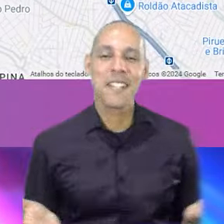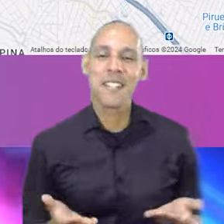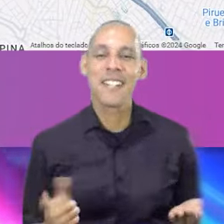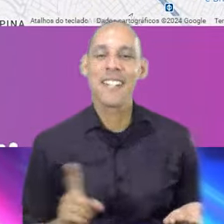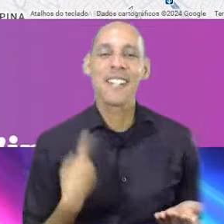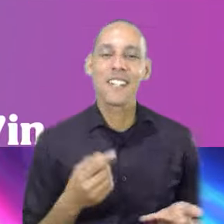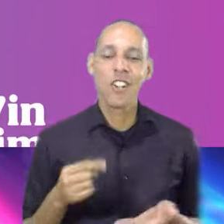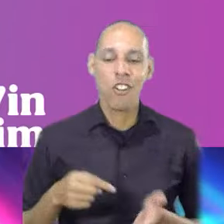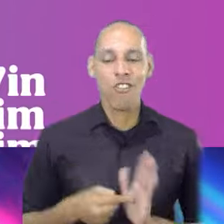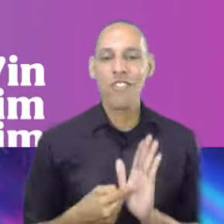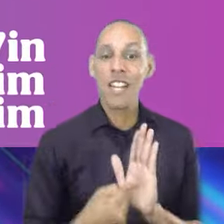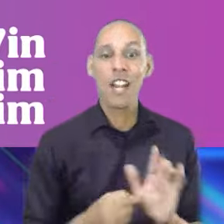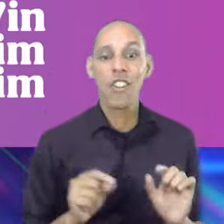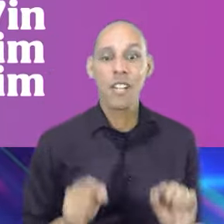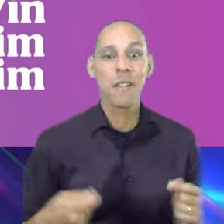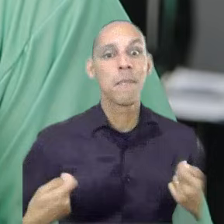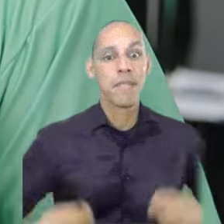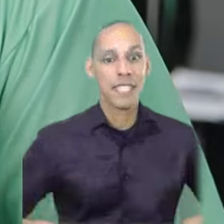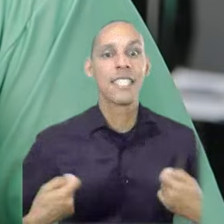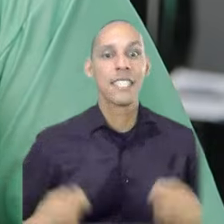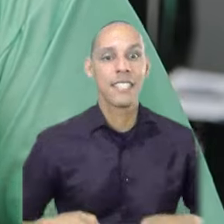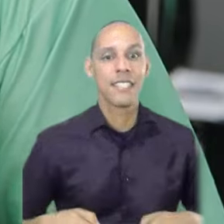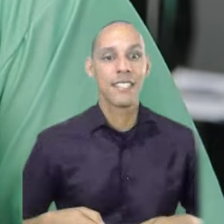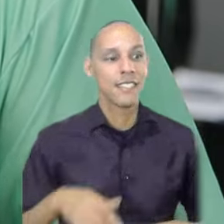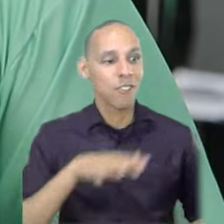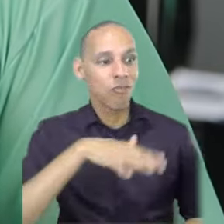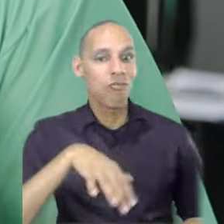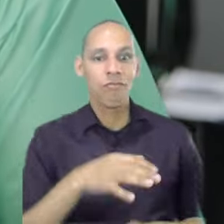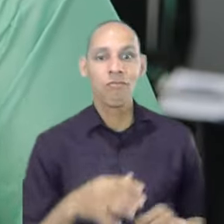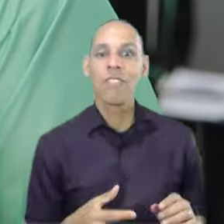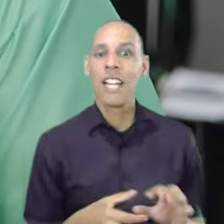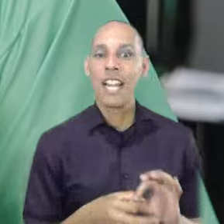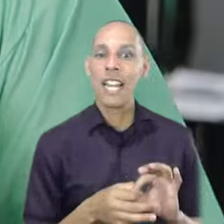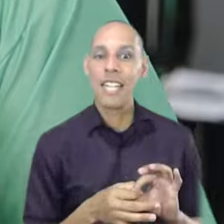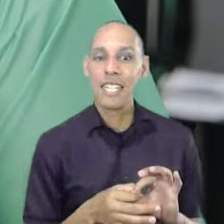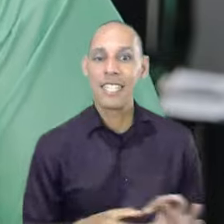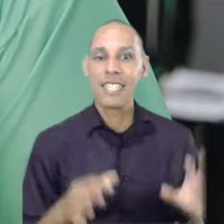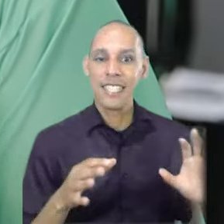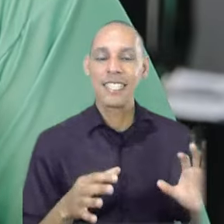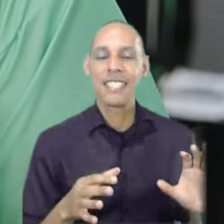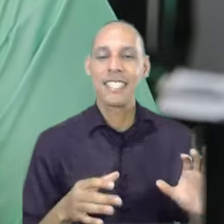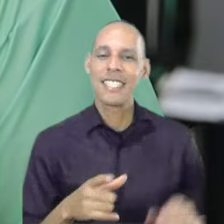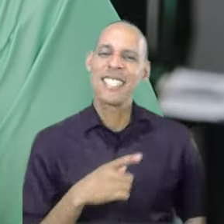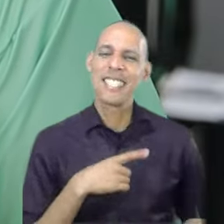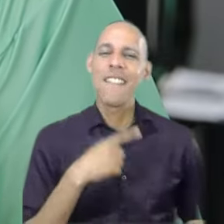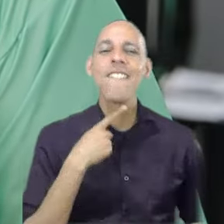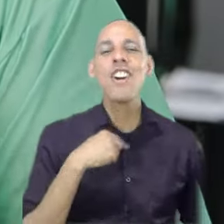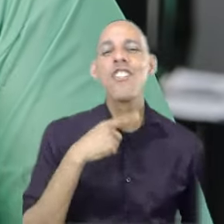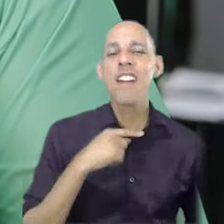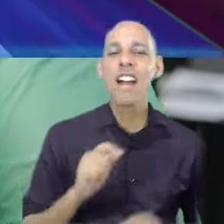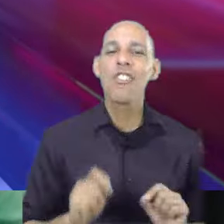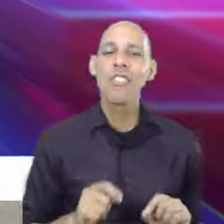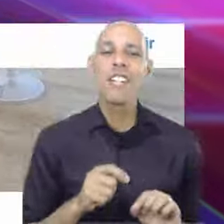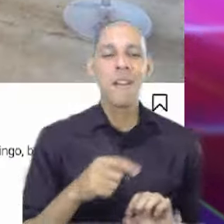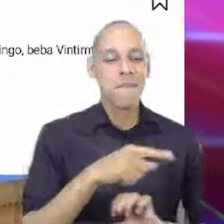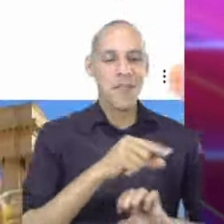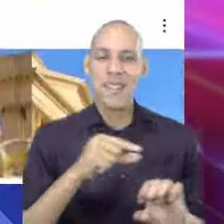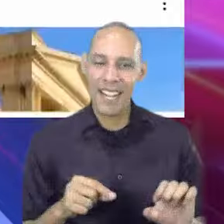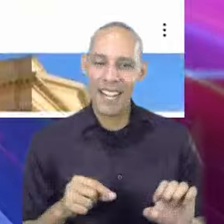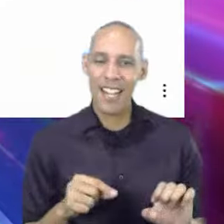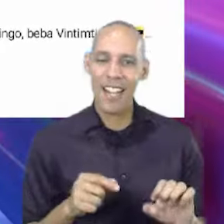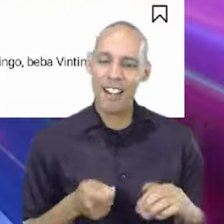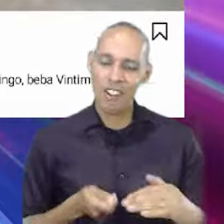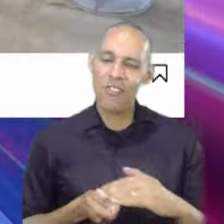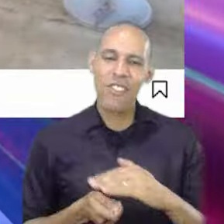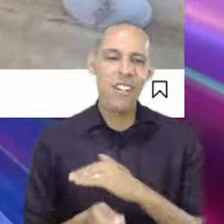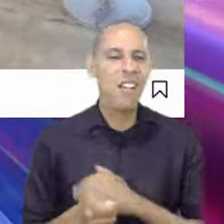precisamos dos nossos licenciados, que eles tenham essa vontade de empreender, é um investimento muito